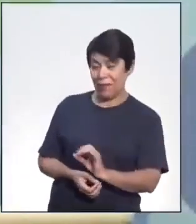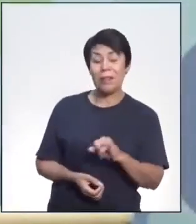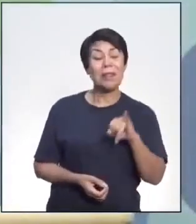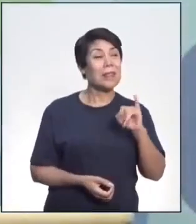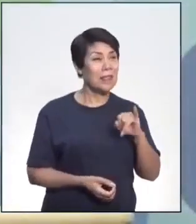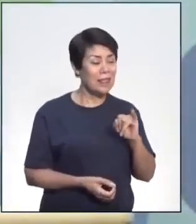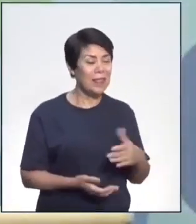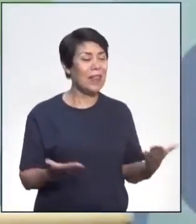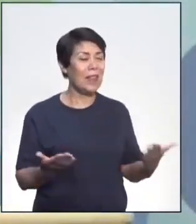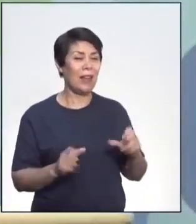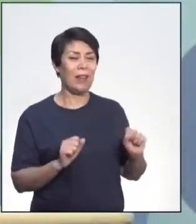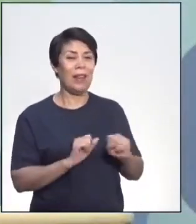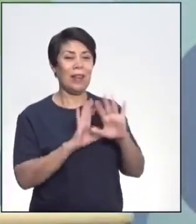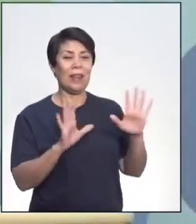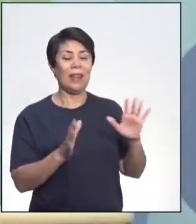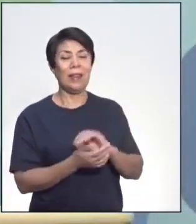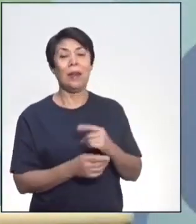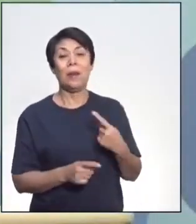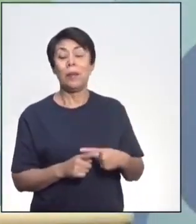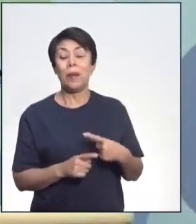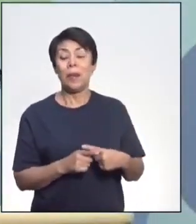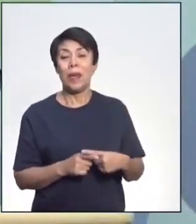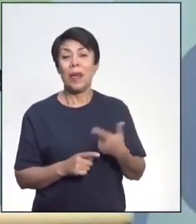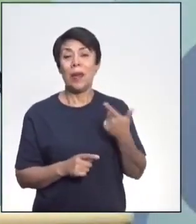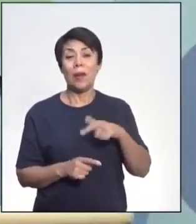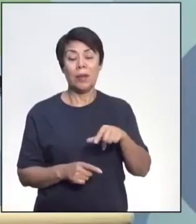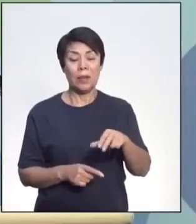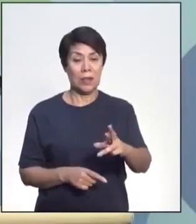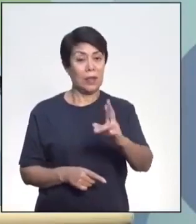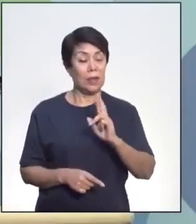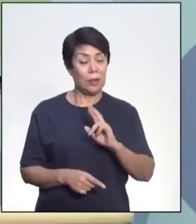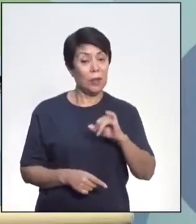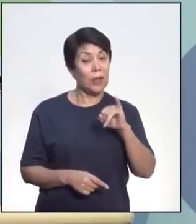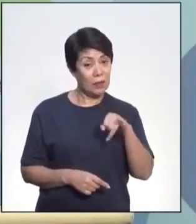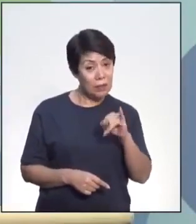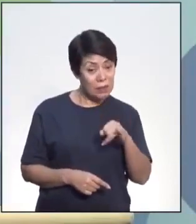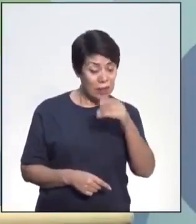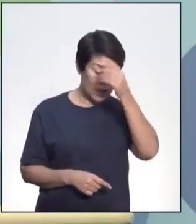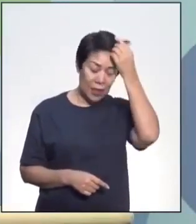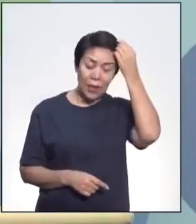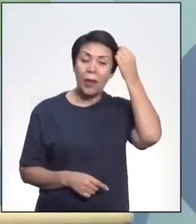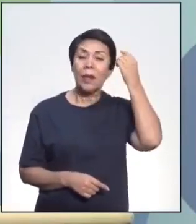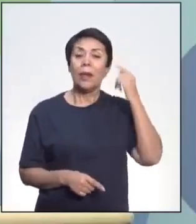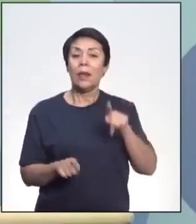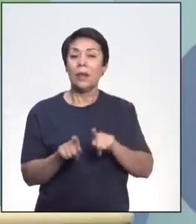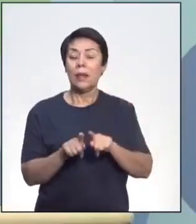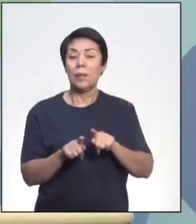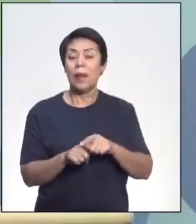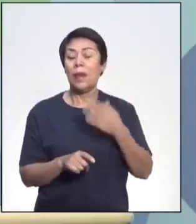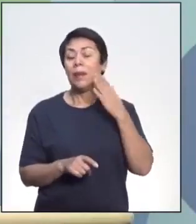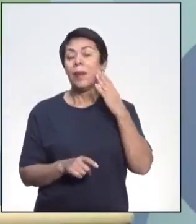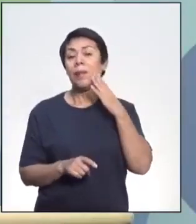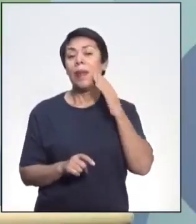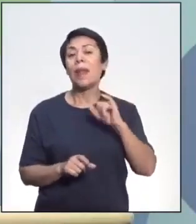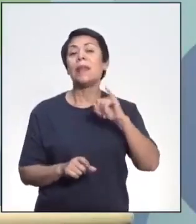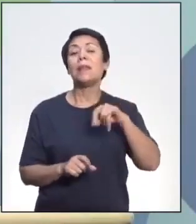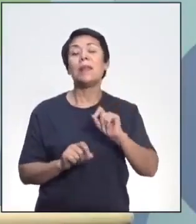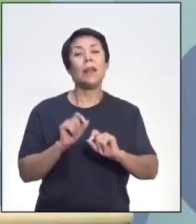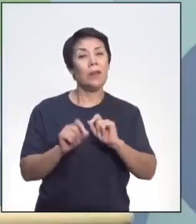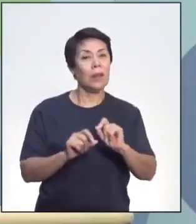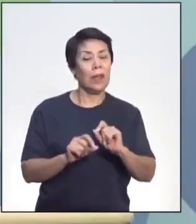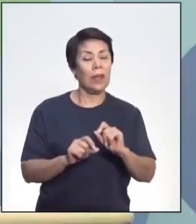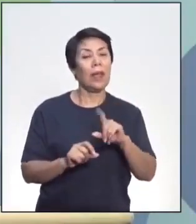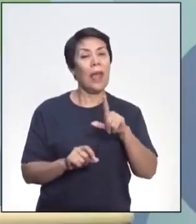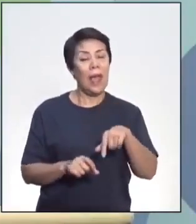claro essa relação. Até, de repente, para aqueles que responderam sim, associar esse sim à questão